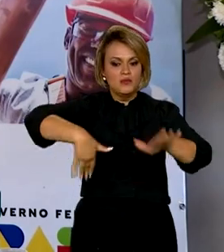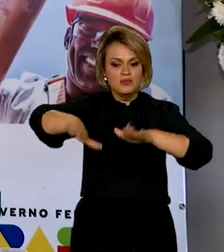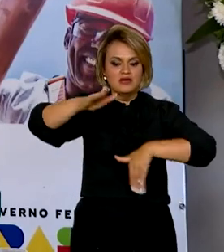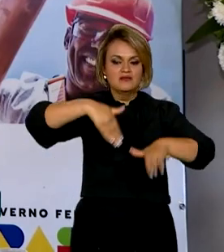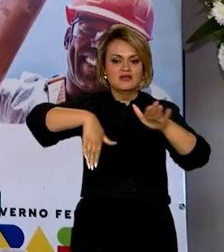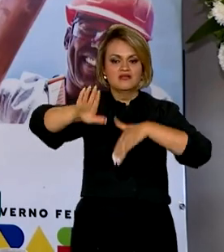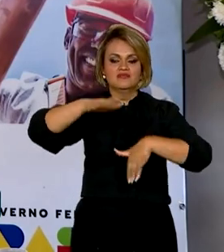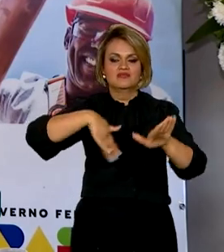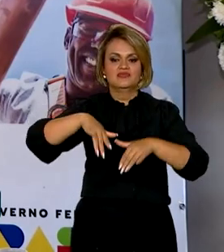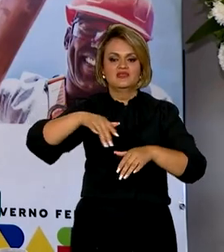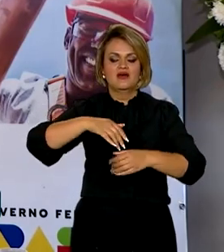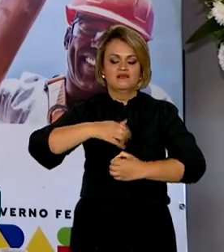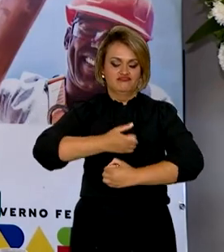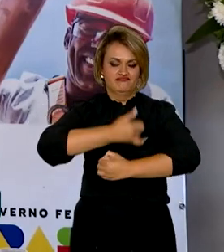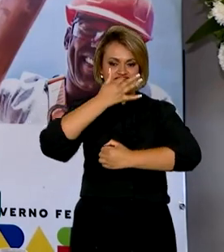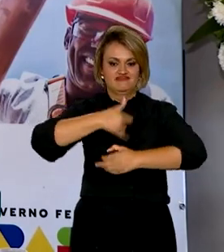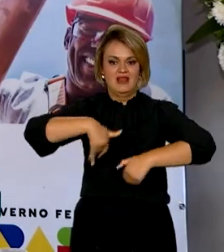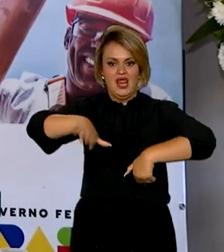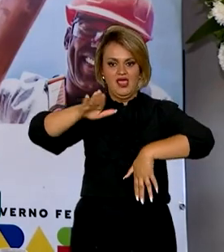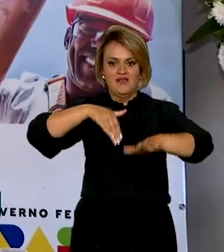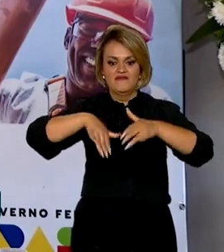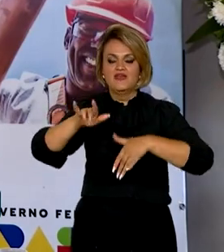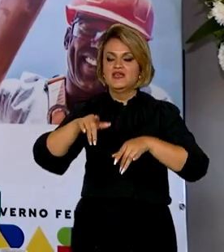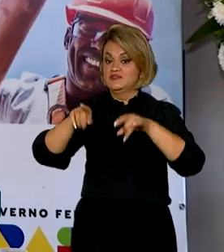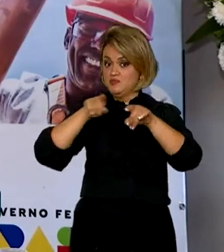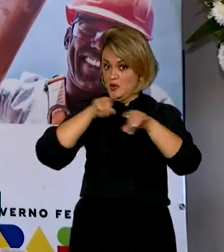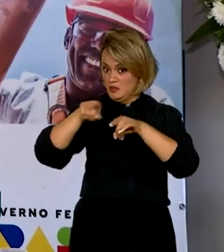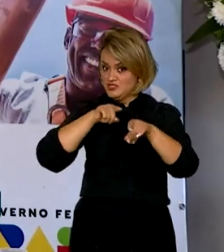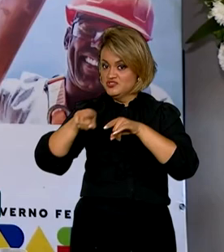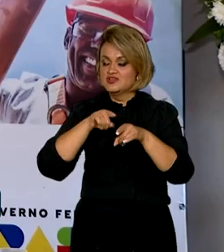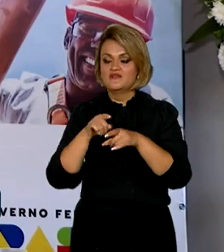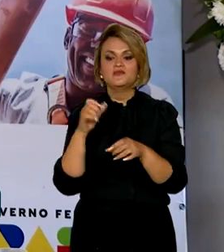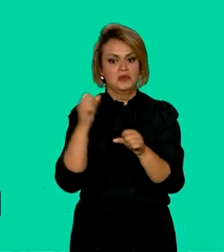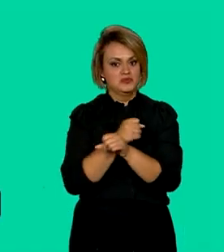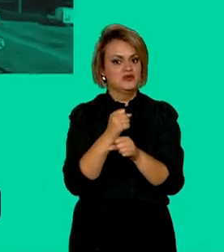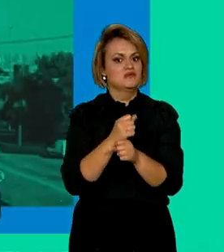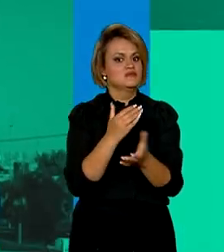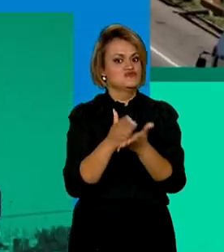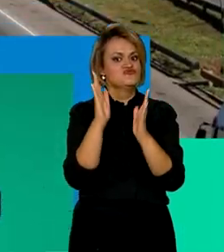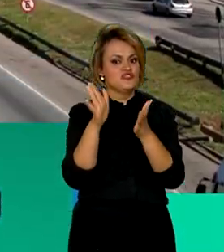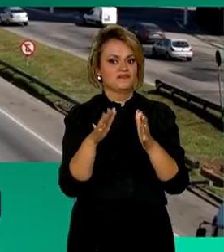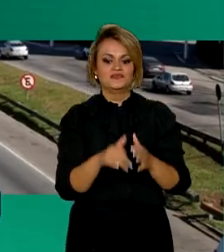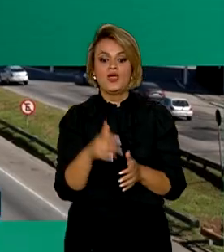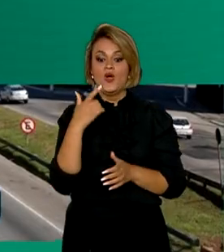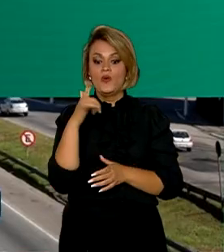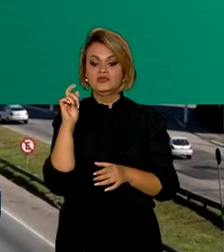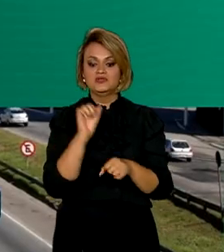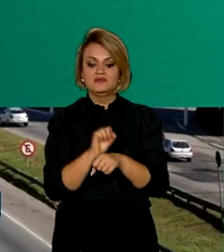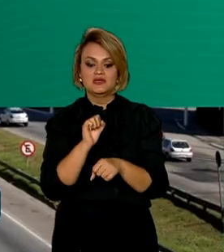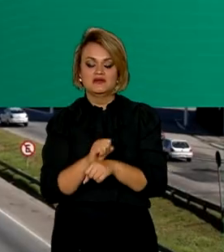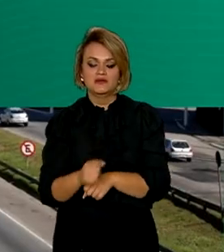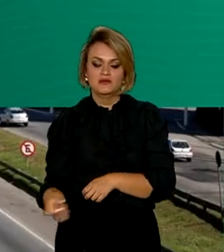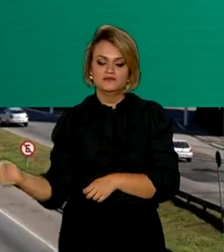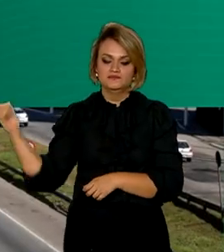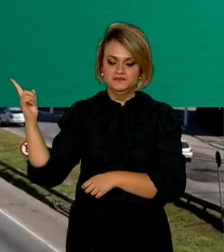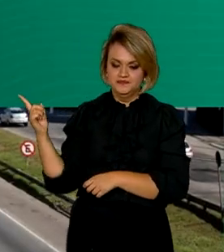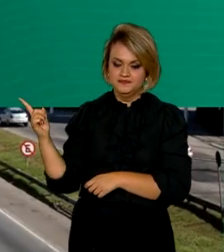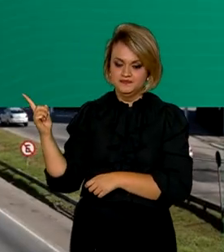a competitividade do agronegócio. Uma obra que já está em execução. Outra obra aguardada é a adequação